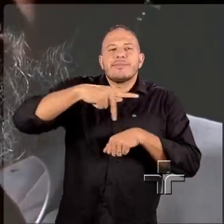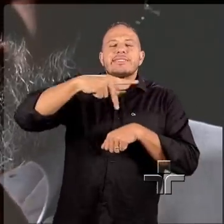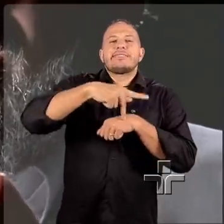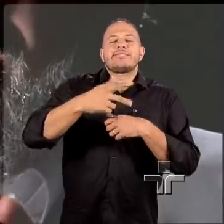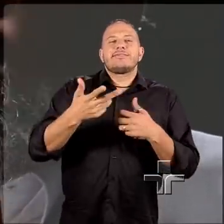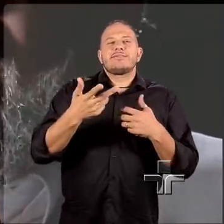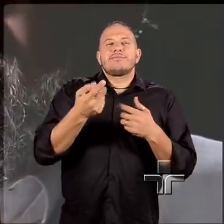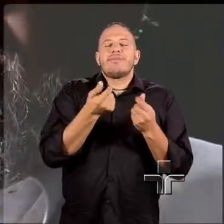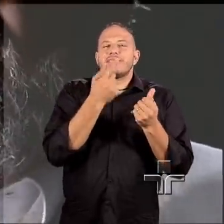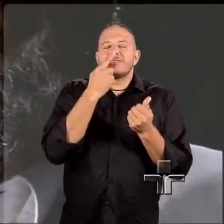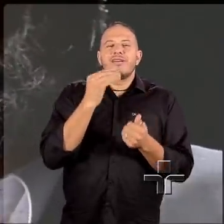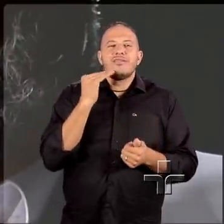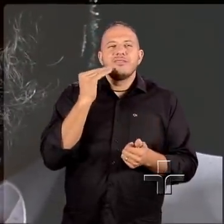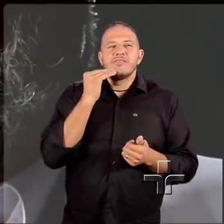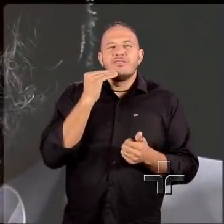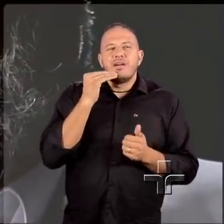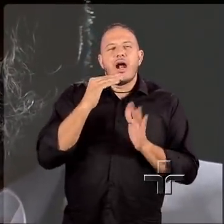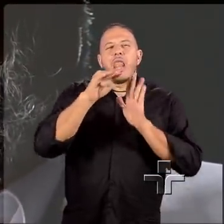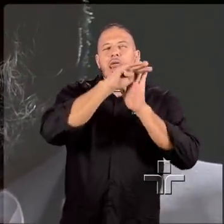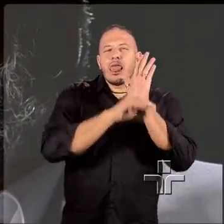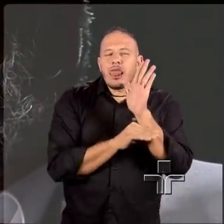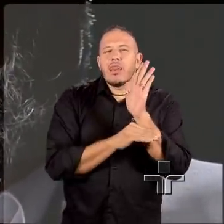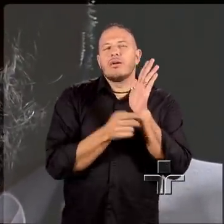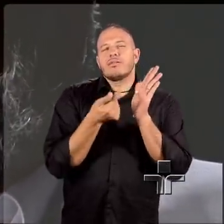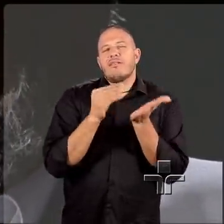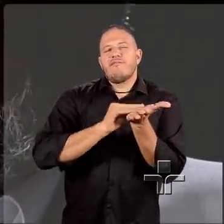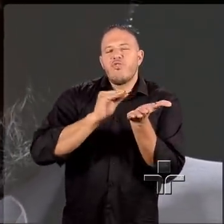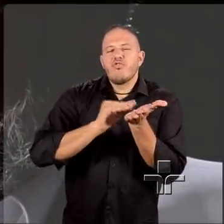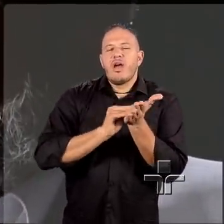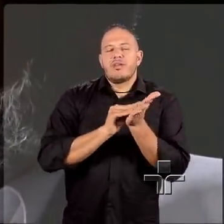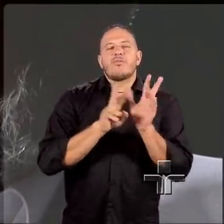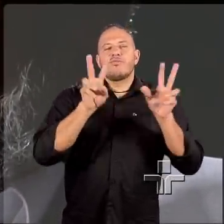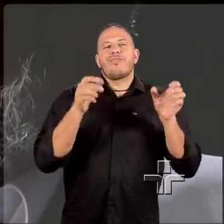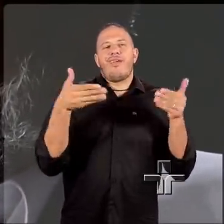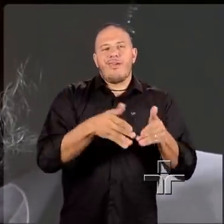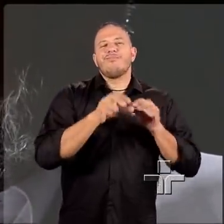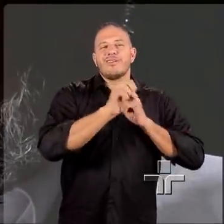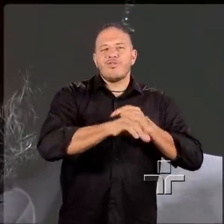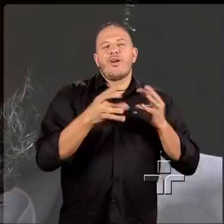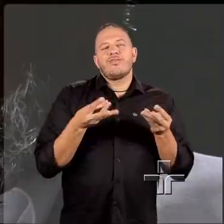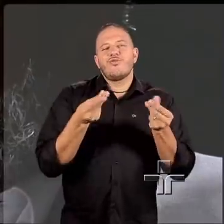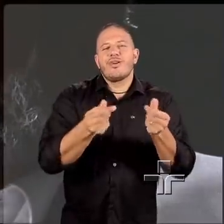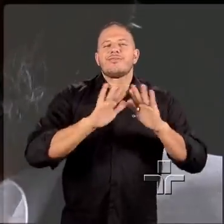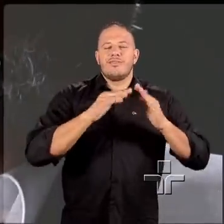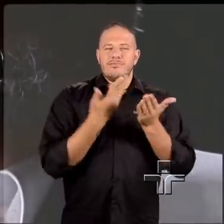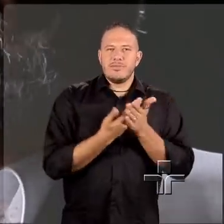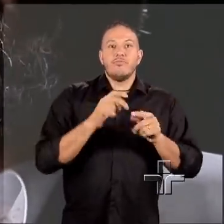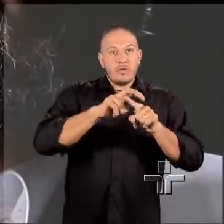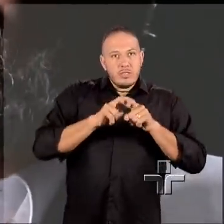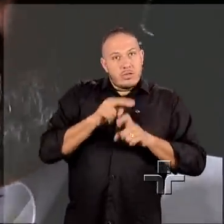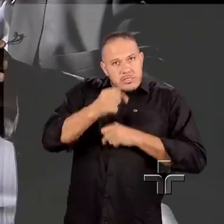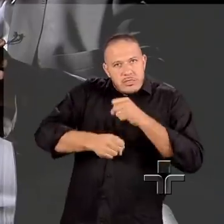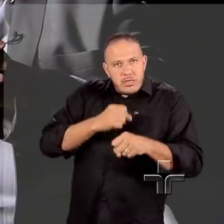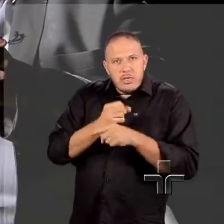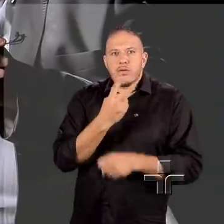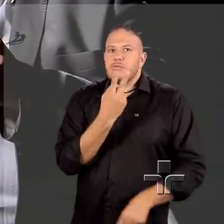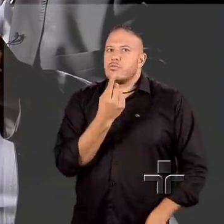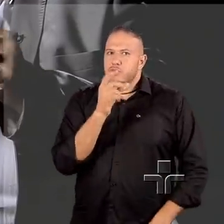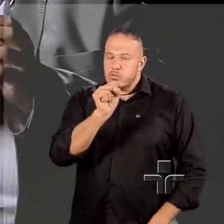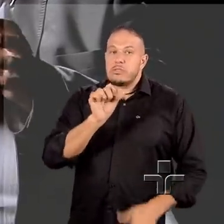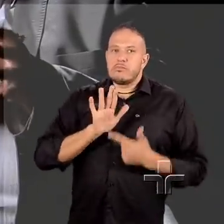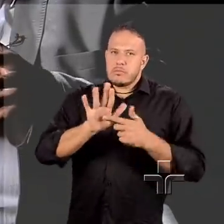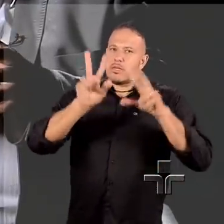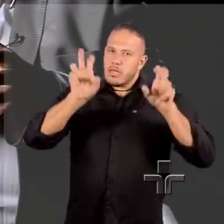mais inadequadas no campo da educação escolar. Por isso, sim, 2018 trouxe os temas à tona, mas